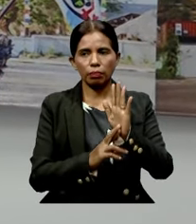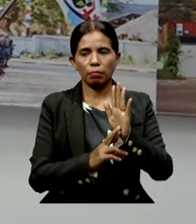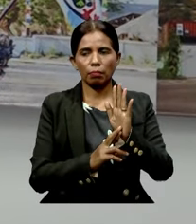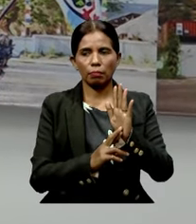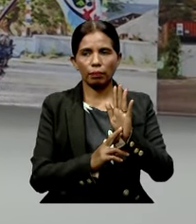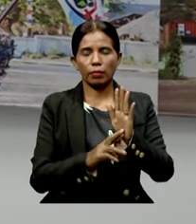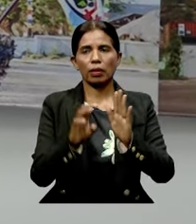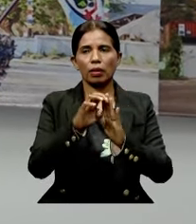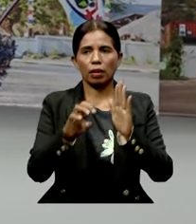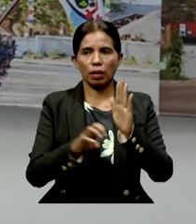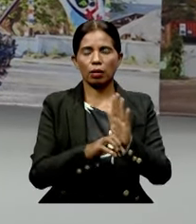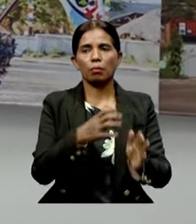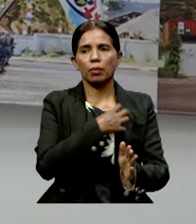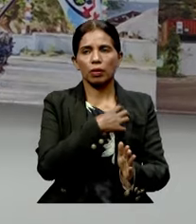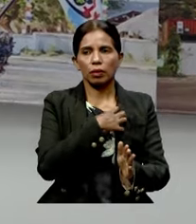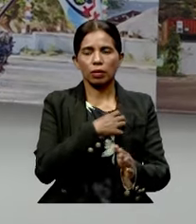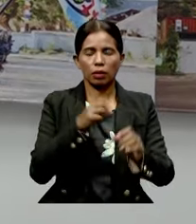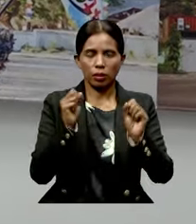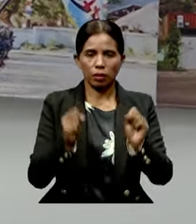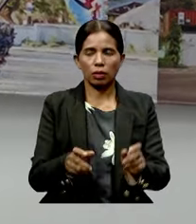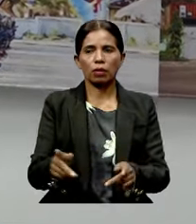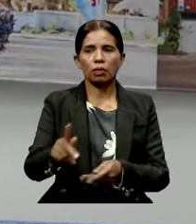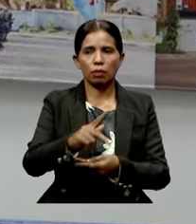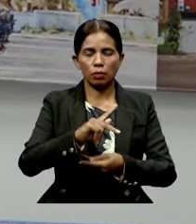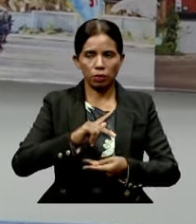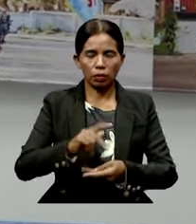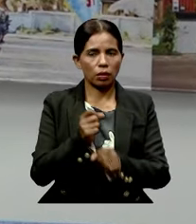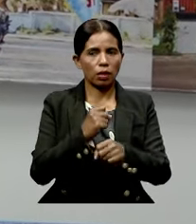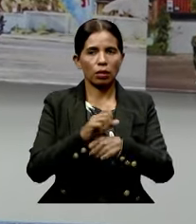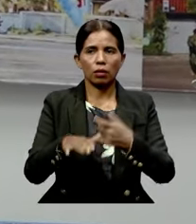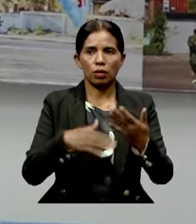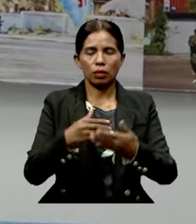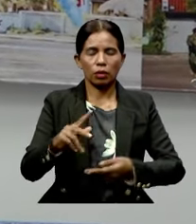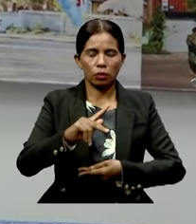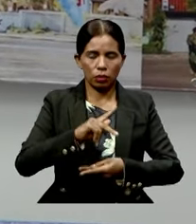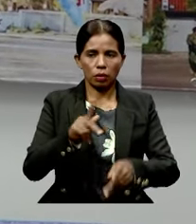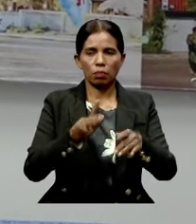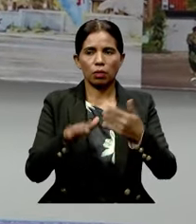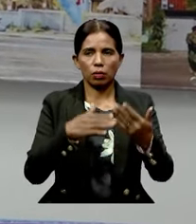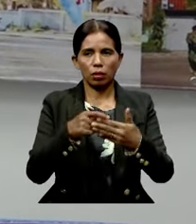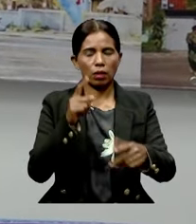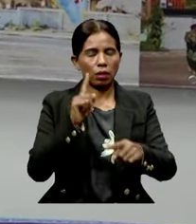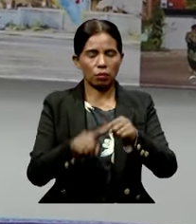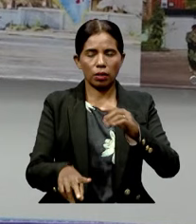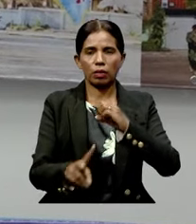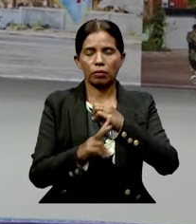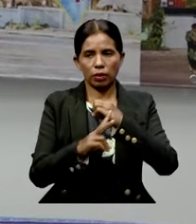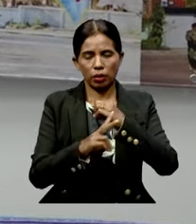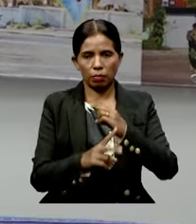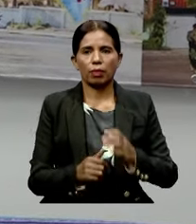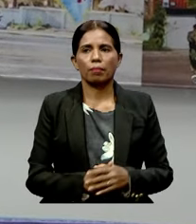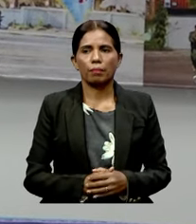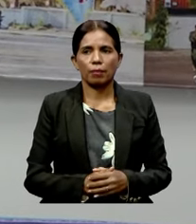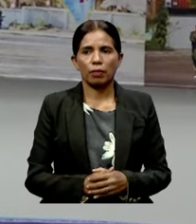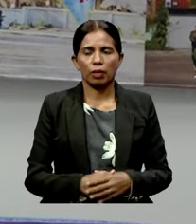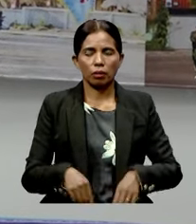representa o Estado, PNTL, tem que proteger, halo bato todo, a proteger e tem que ser um level de vítima do tráfico humano. Rede